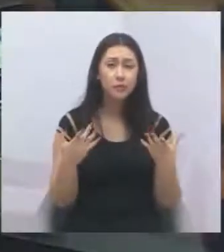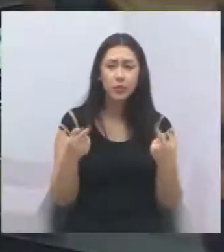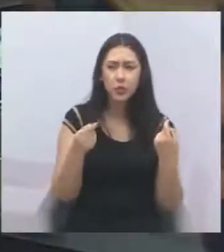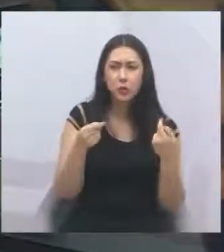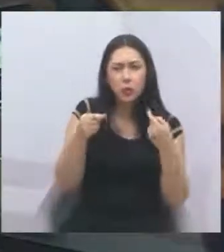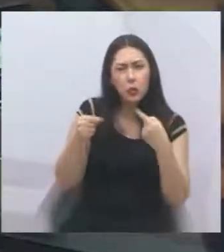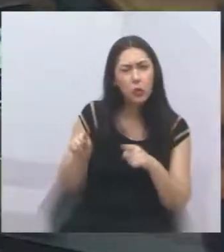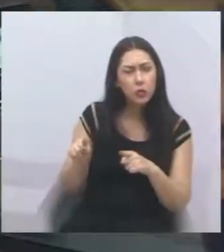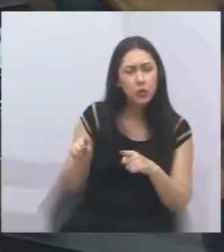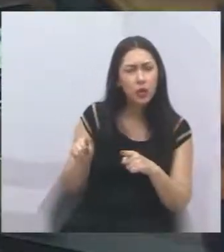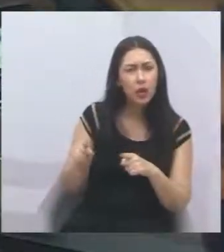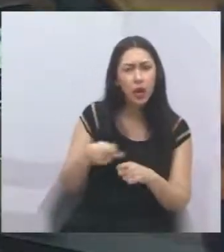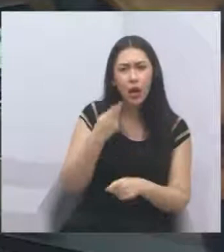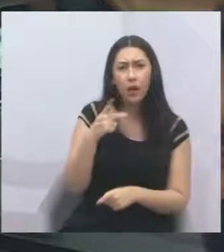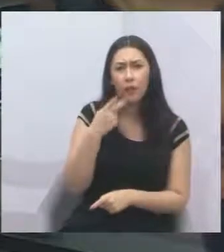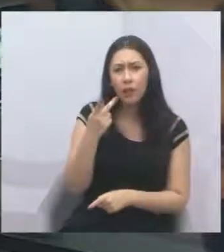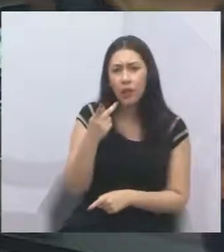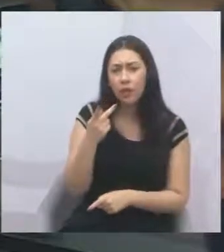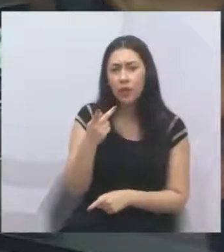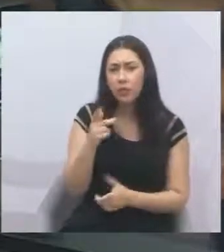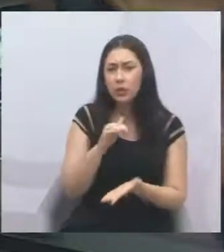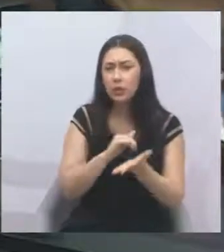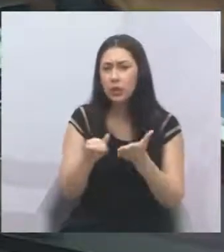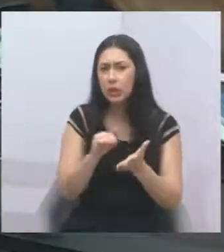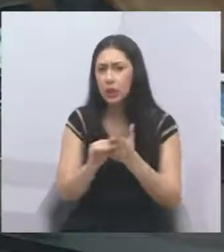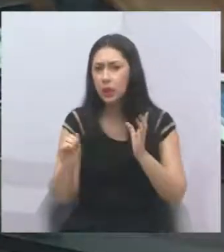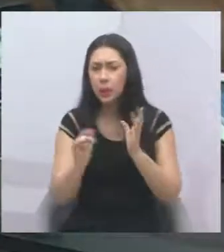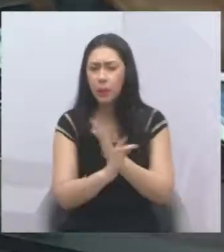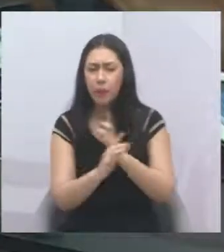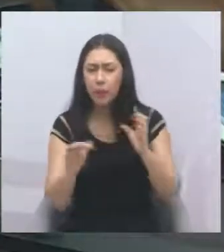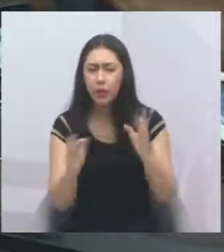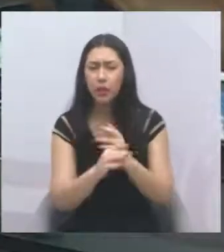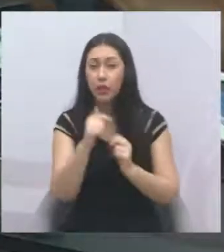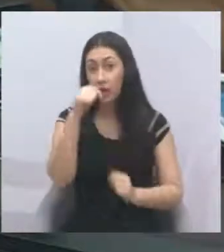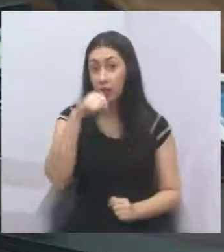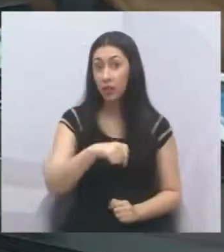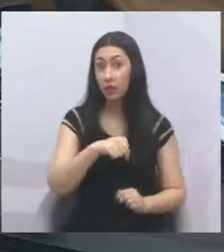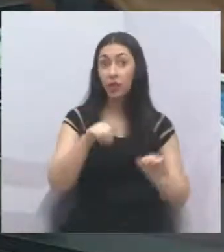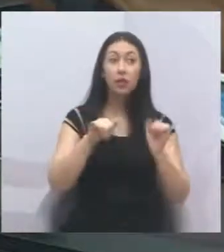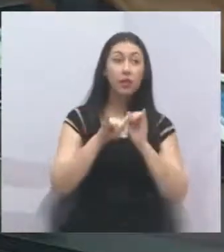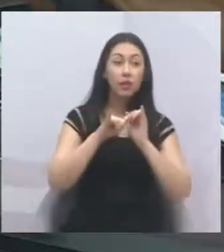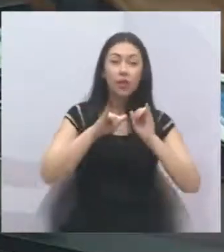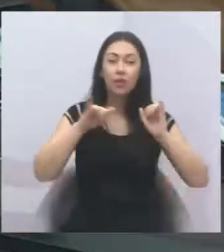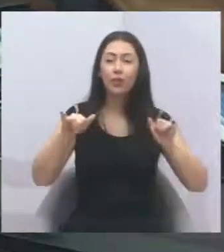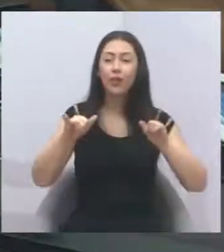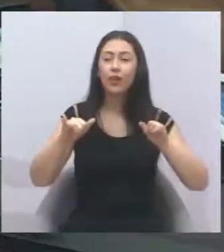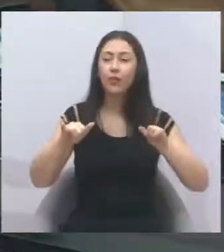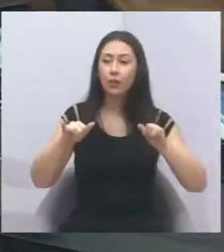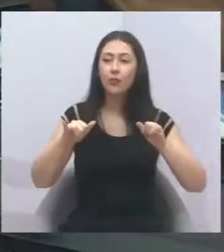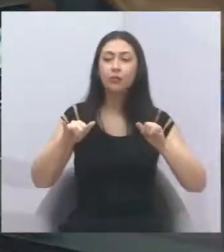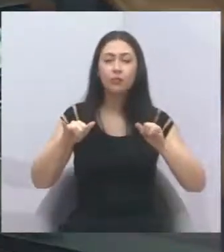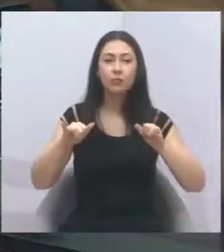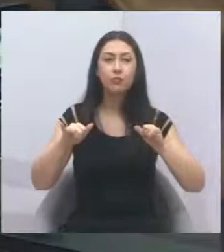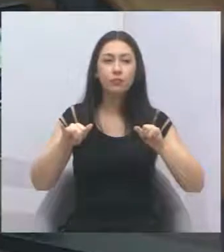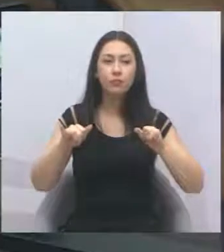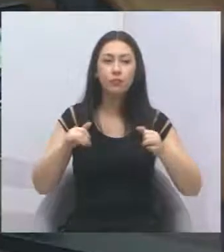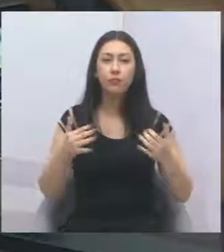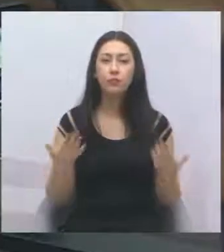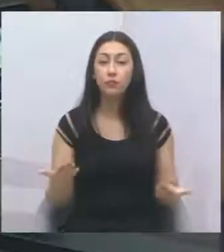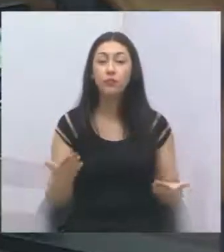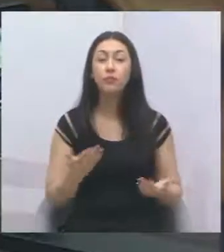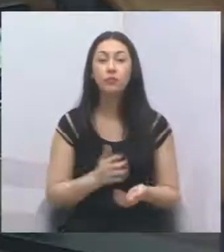à fala do secretário de Mobilidade Urbana nessa casa, que afirmou aqui em alto e bom tom